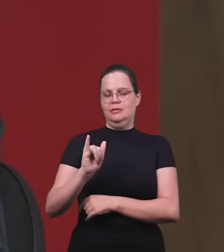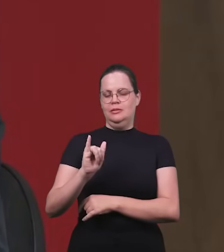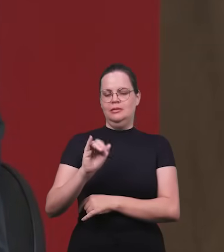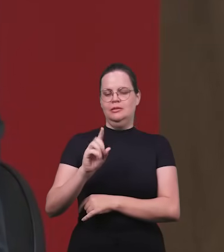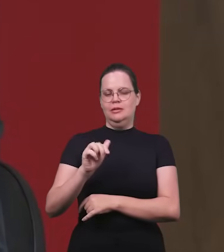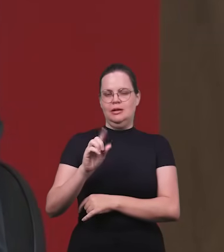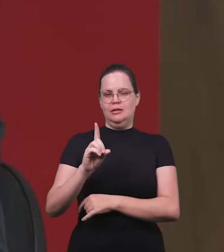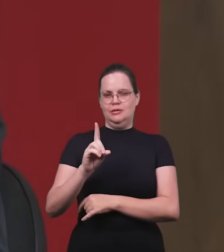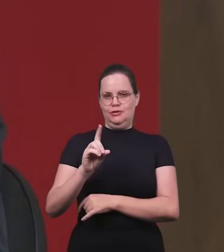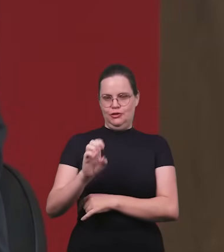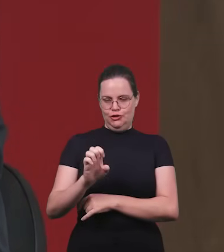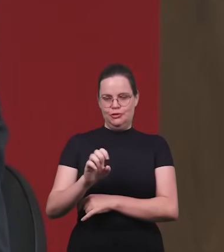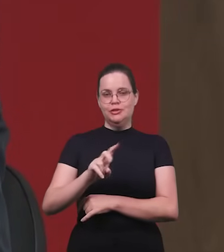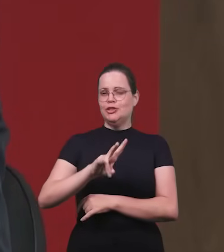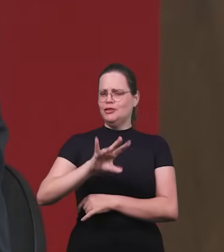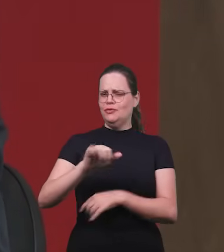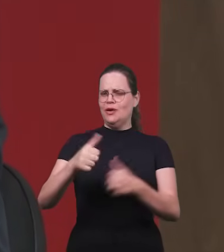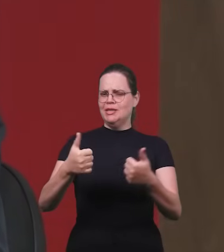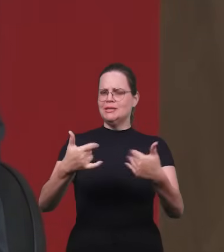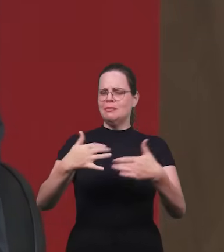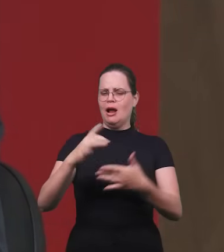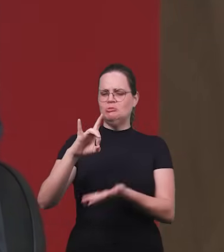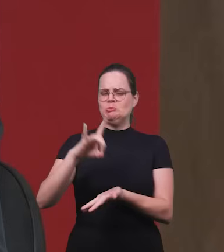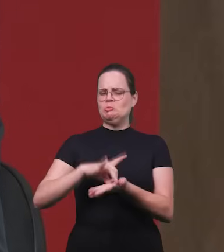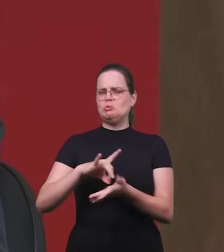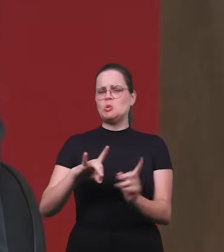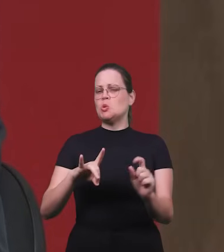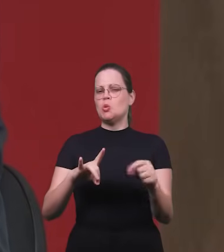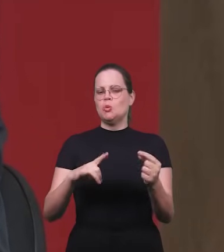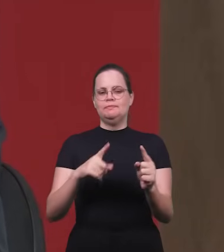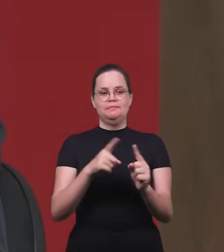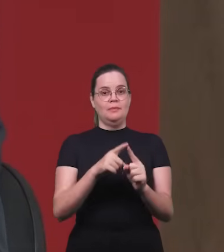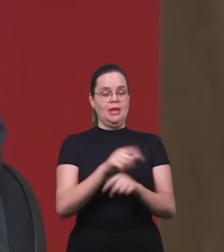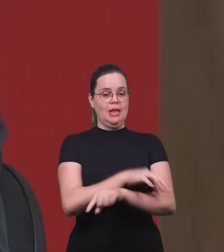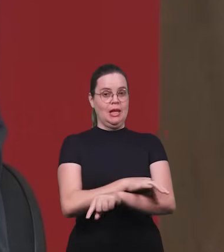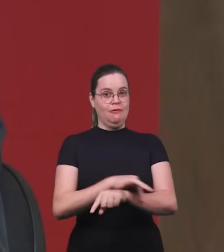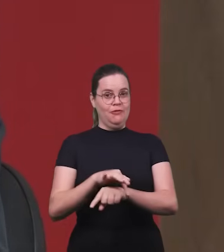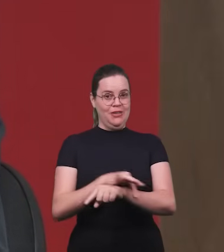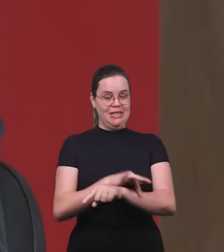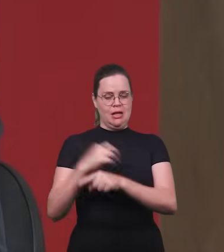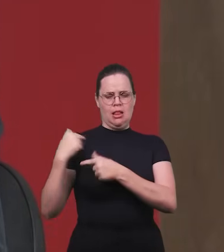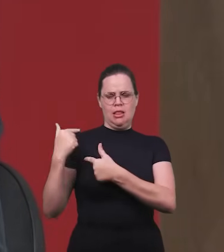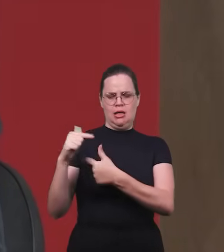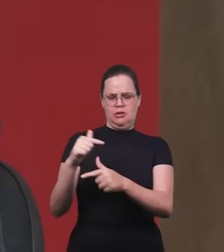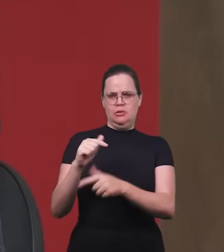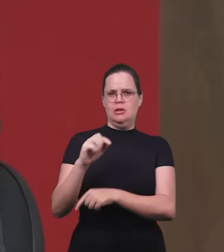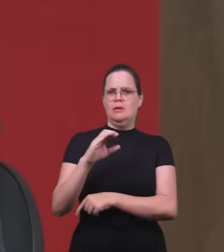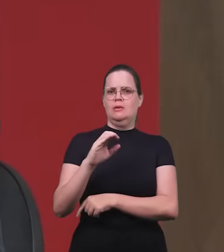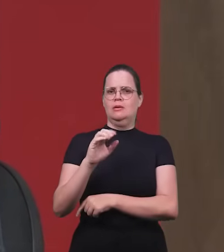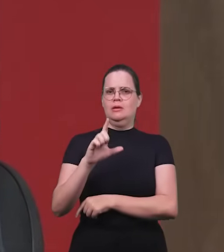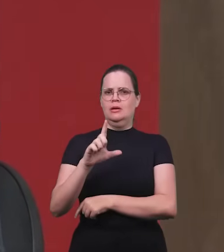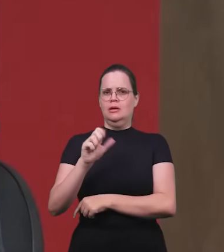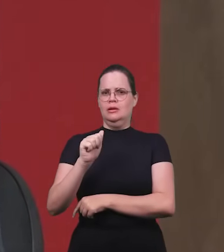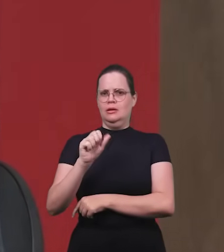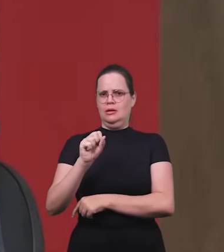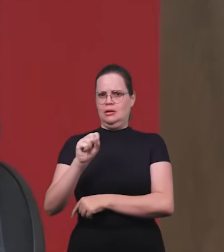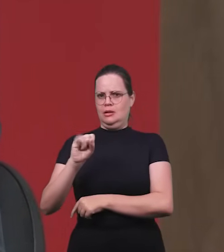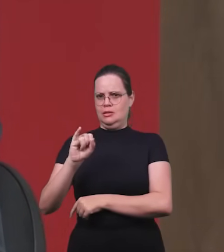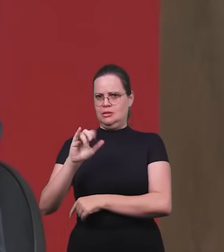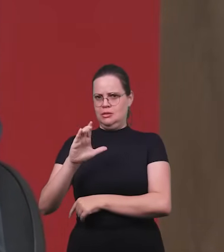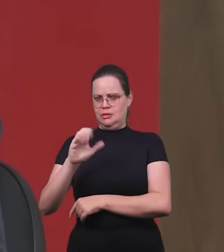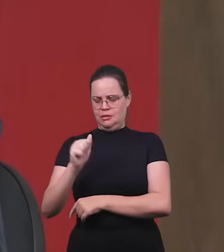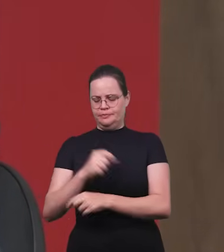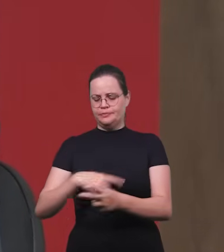respeito da realidade do ponto de vista da física, física clássica, física quântica, e até mesmo uma abordagem filosófica sobre esse